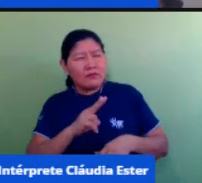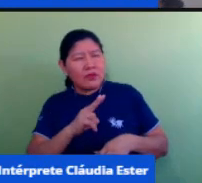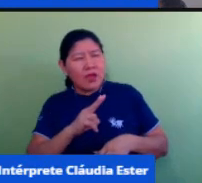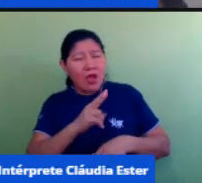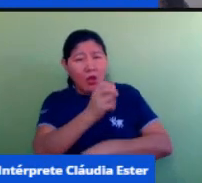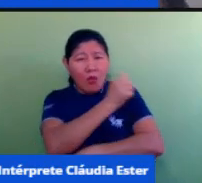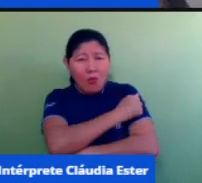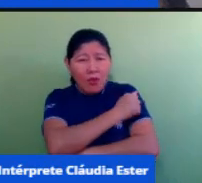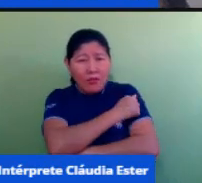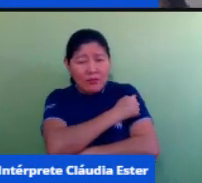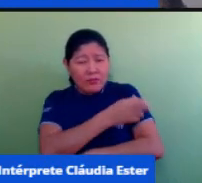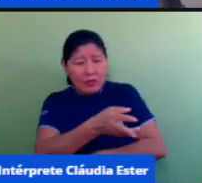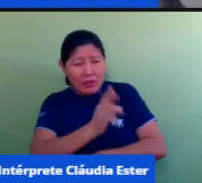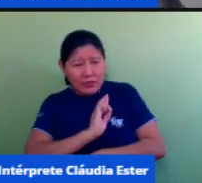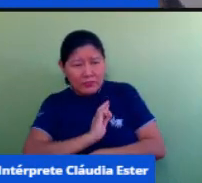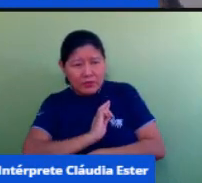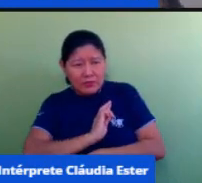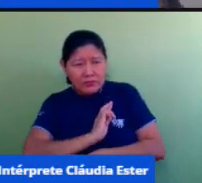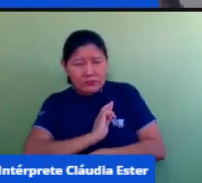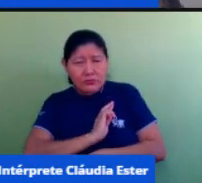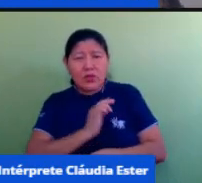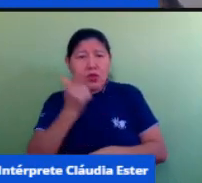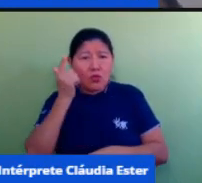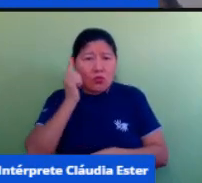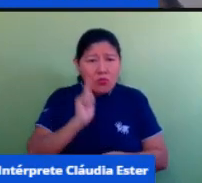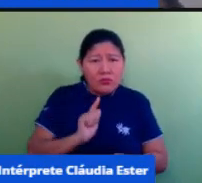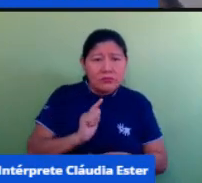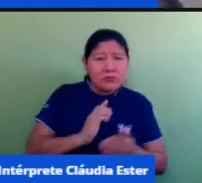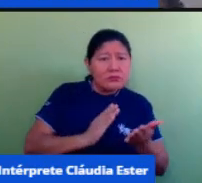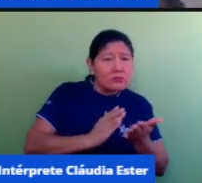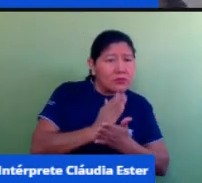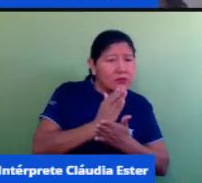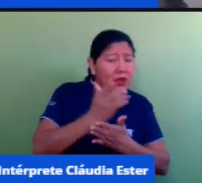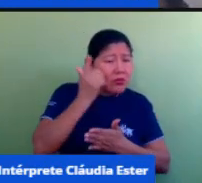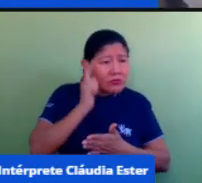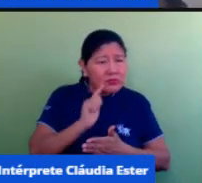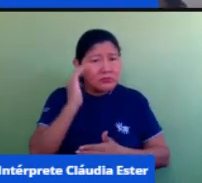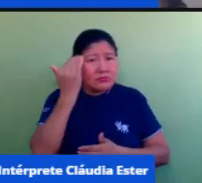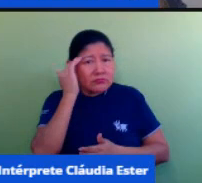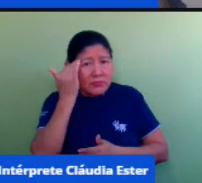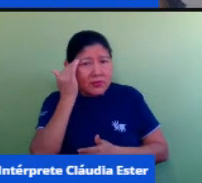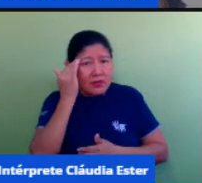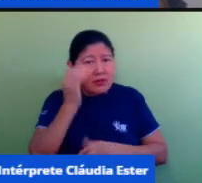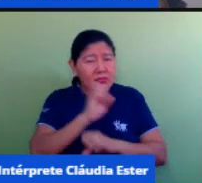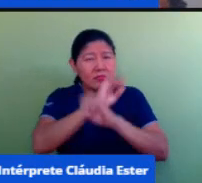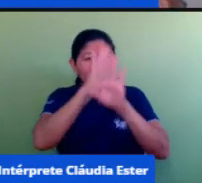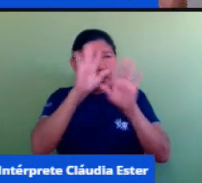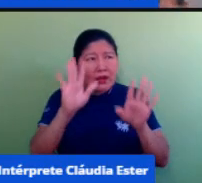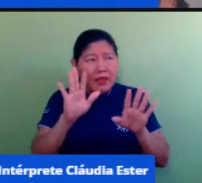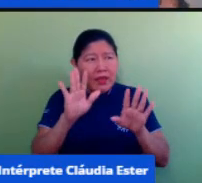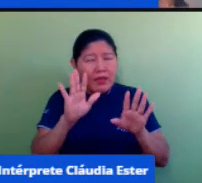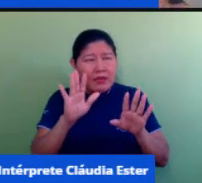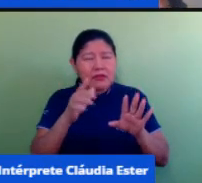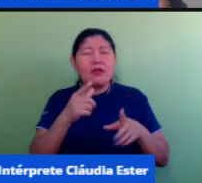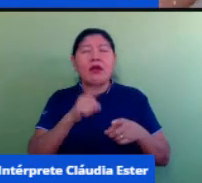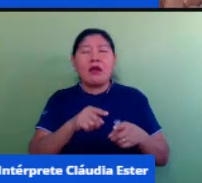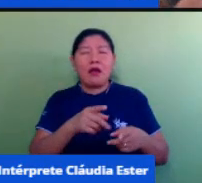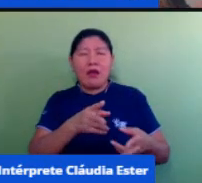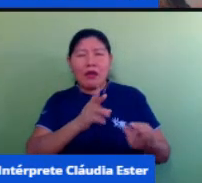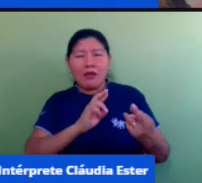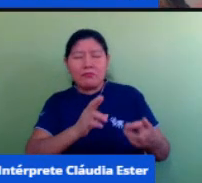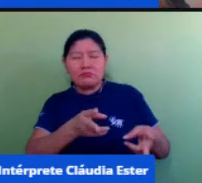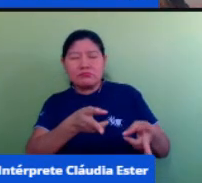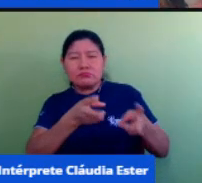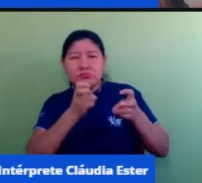muito a respeito de nós. Nós, professores, obtivemos o feedback daquilo que o aluno faz através do conhecimento daquilo que